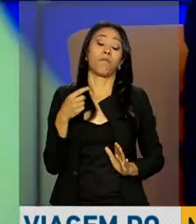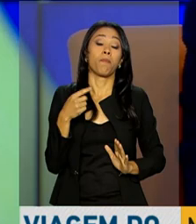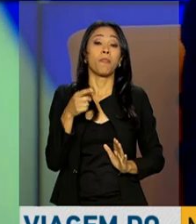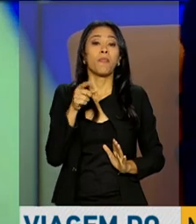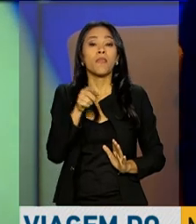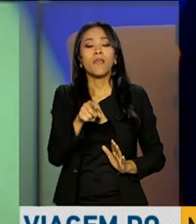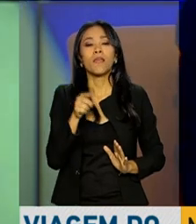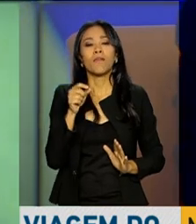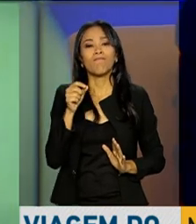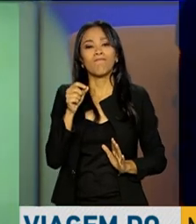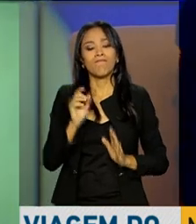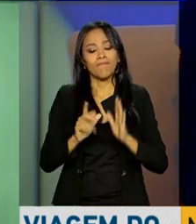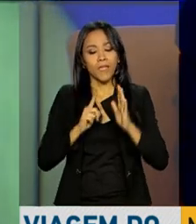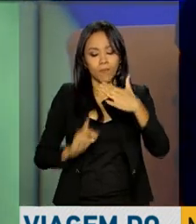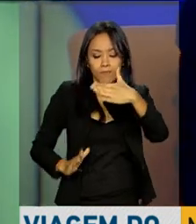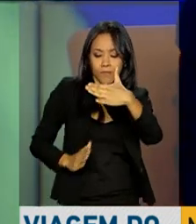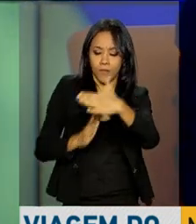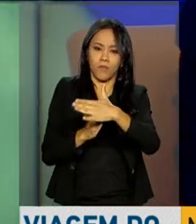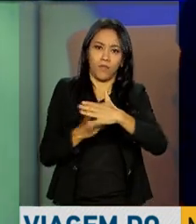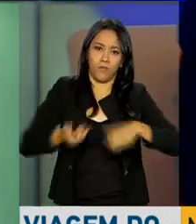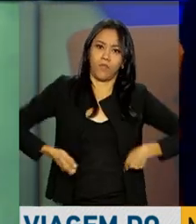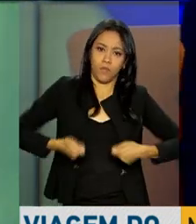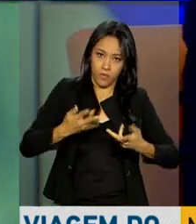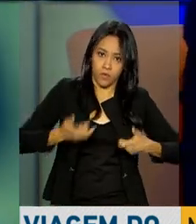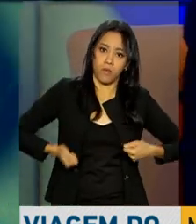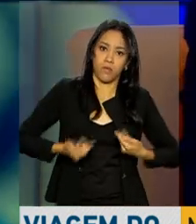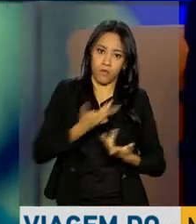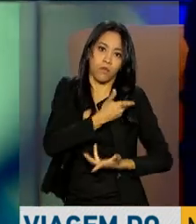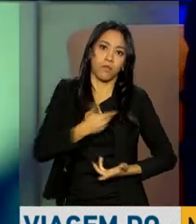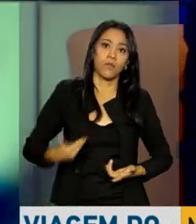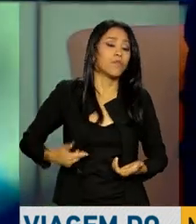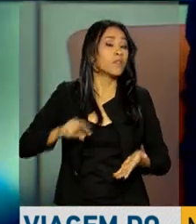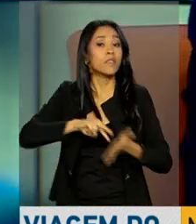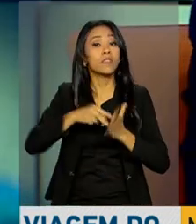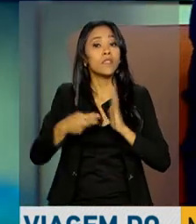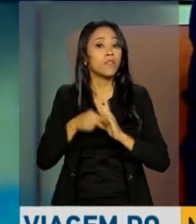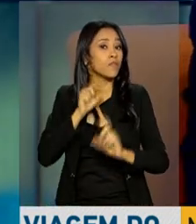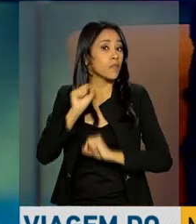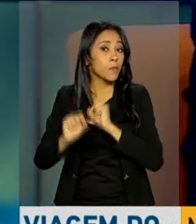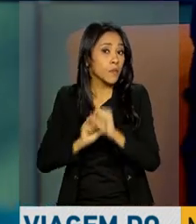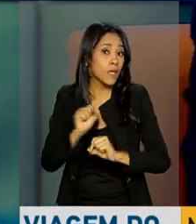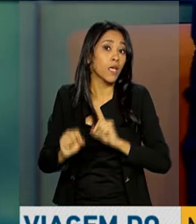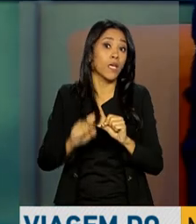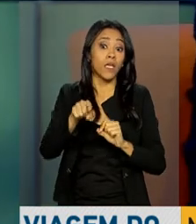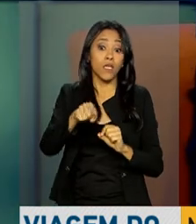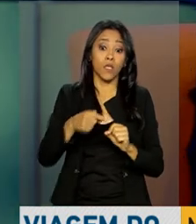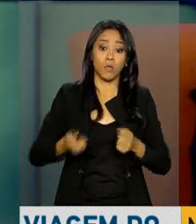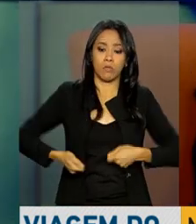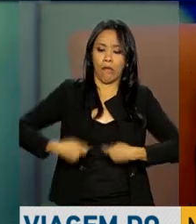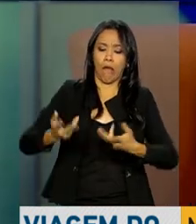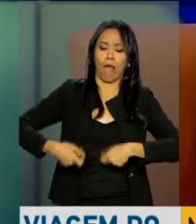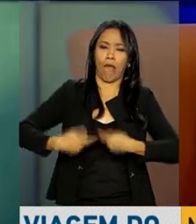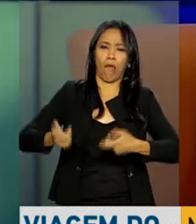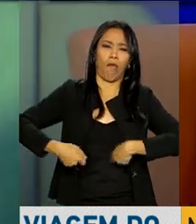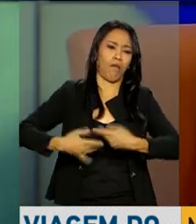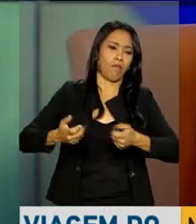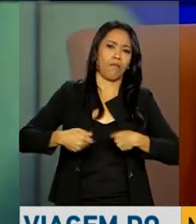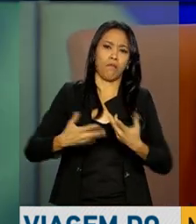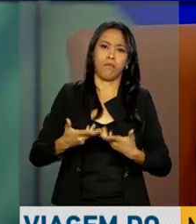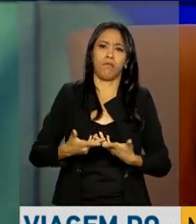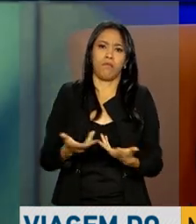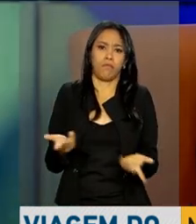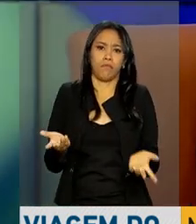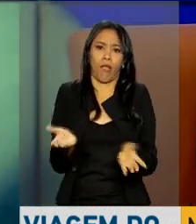medida que estabelece teto para os gastos públicos significa que os gastos não poderão ser indiscriminadamente